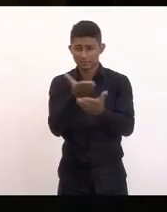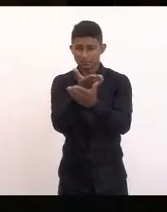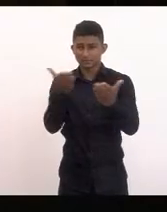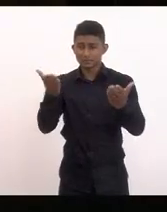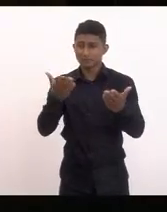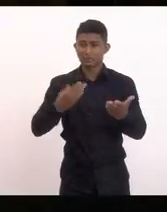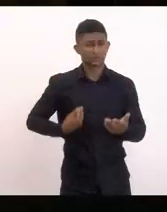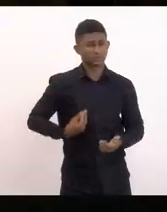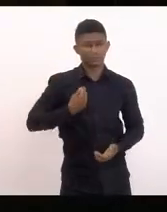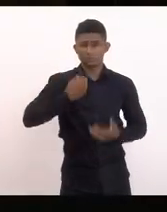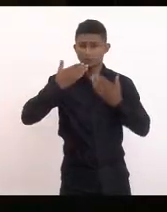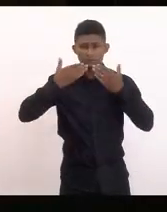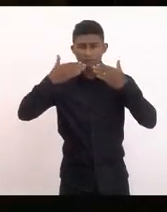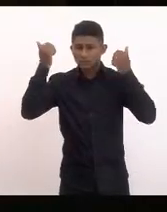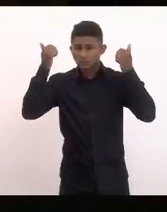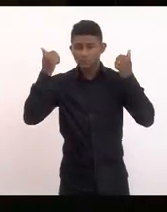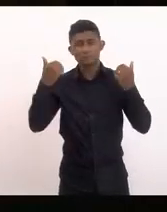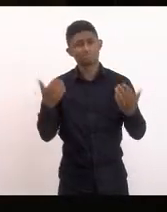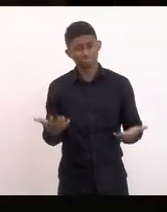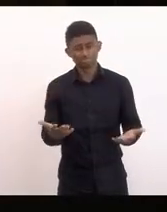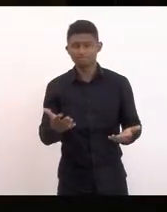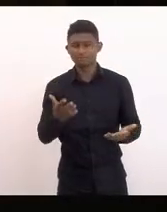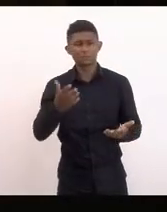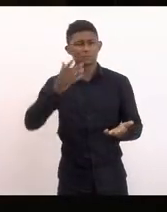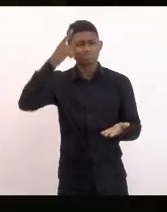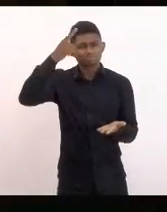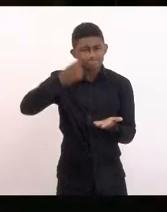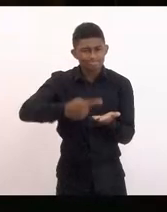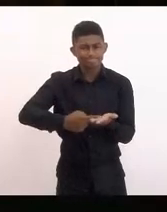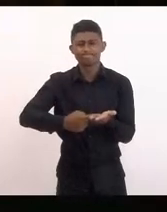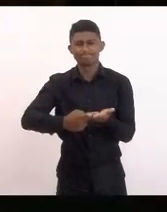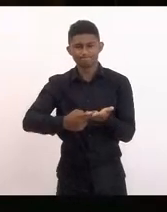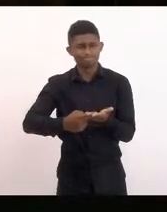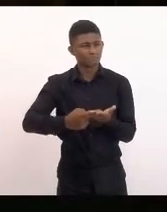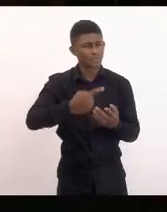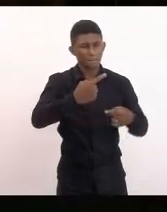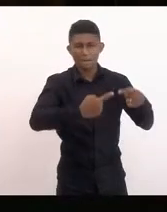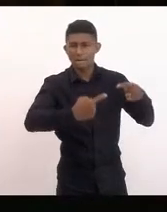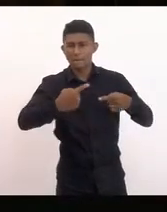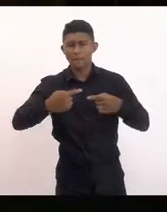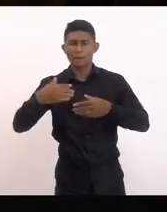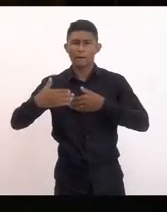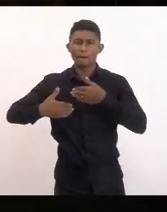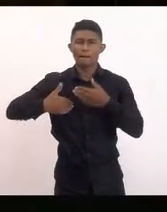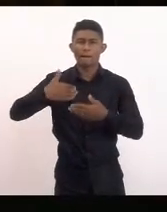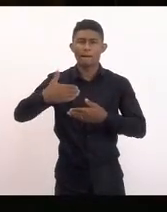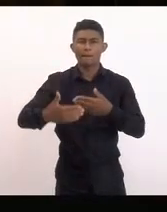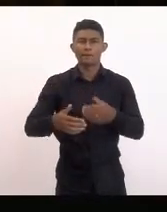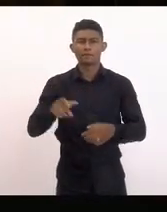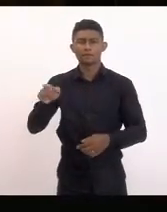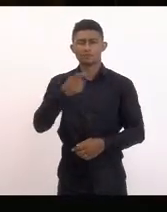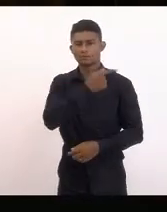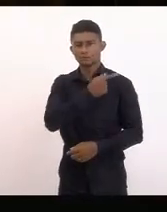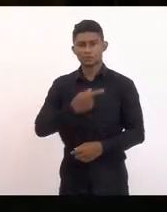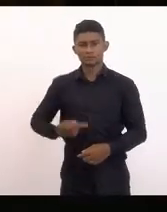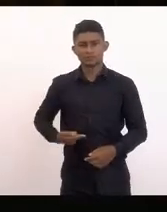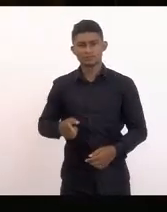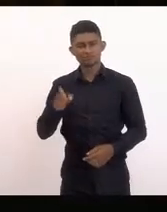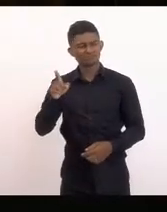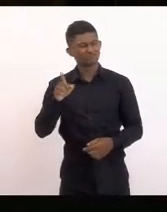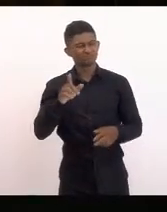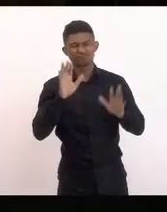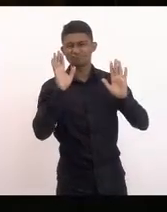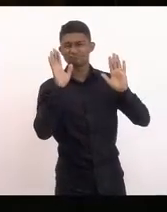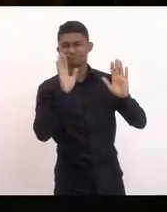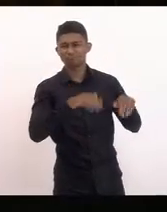vocês, e aí tem todo um acordo, toda uma formulação, e aí, no apagar das luzes, o governador